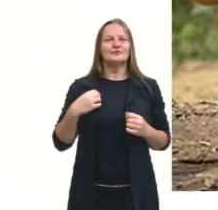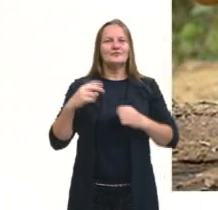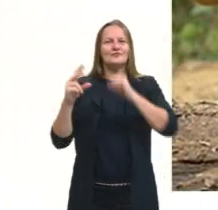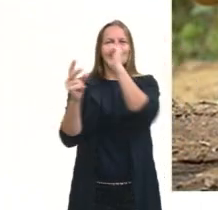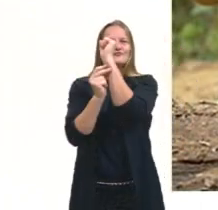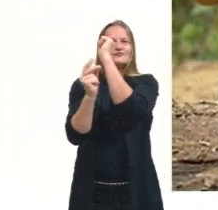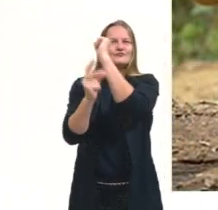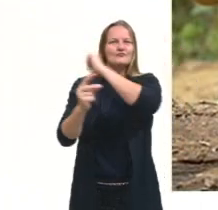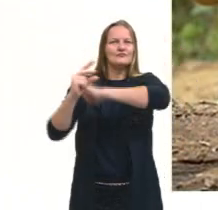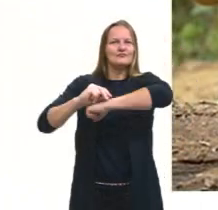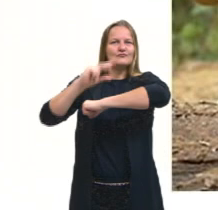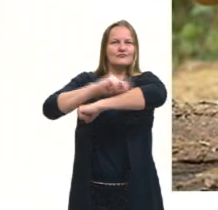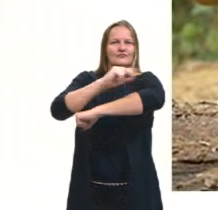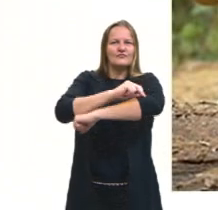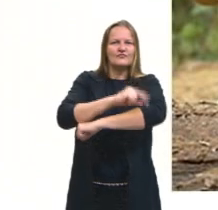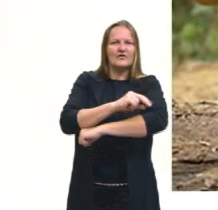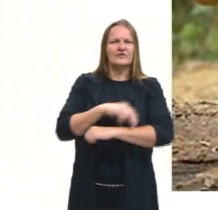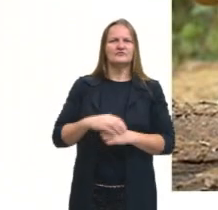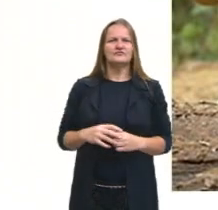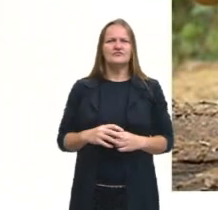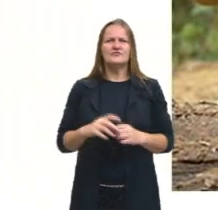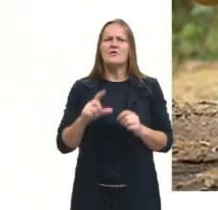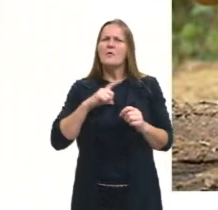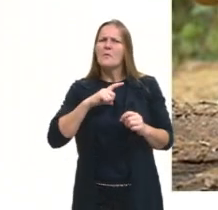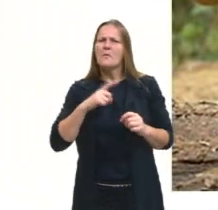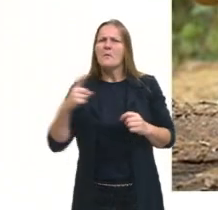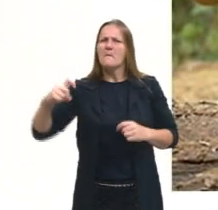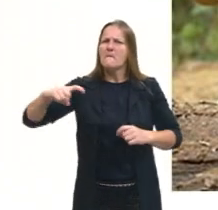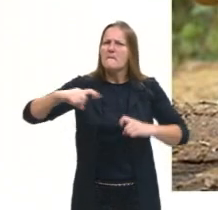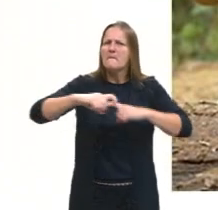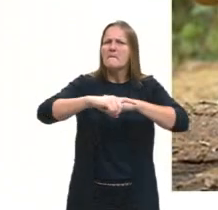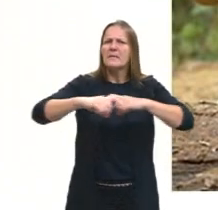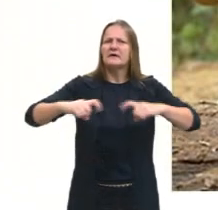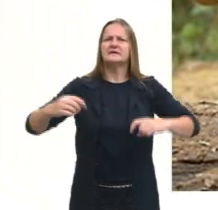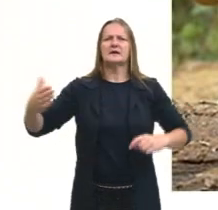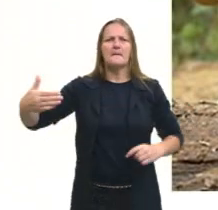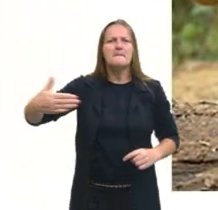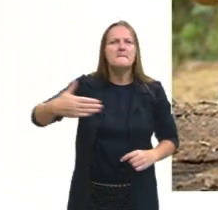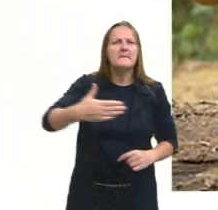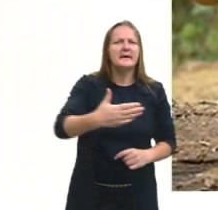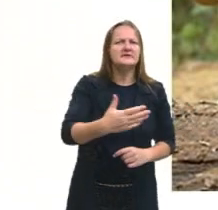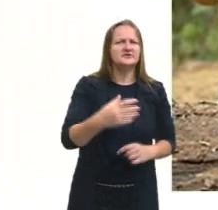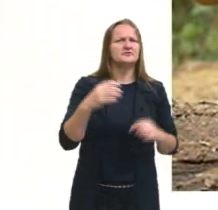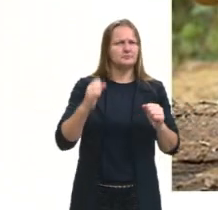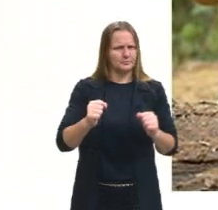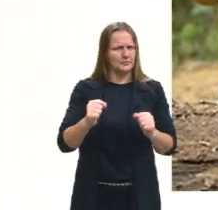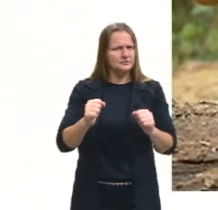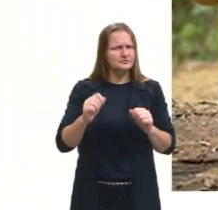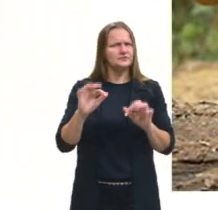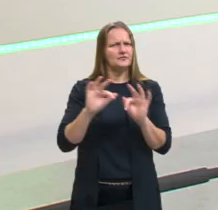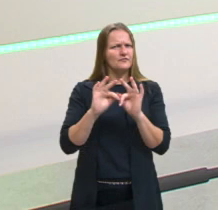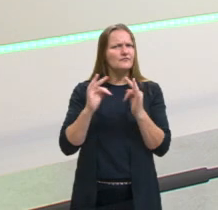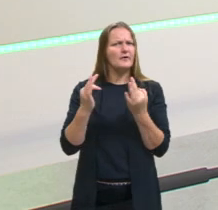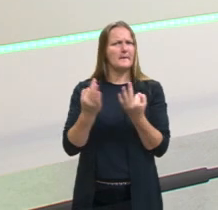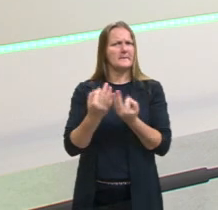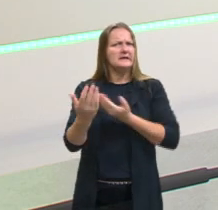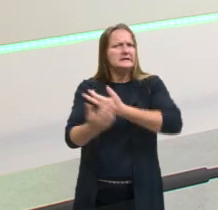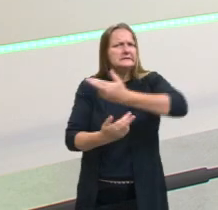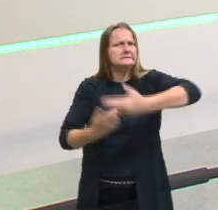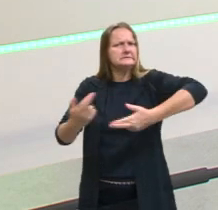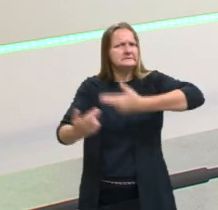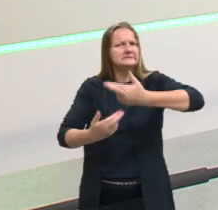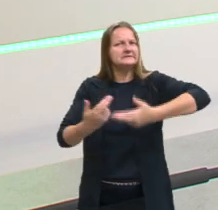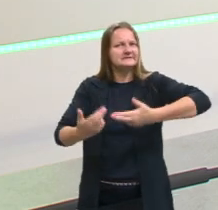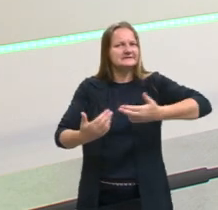insetos fungos bactérias peixes e agora professora tá exagerando bom vamos ver nessa aula